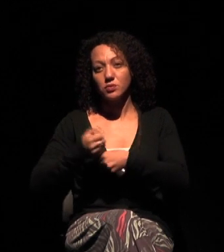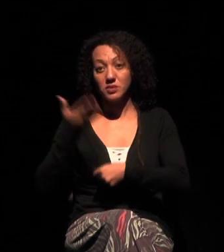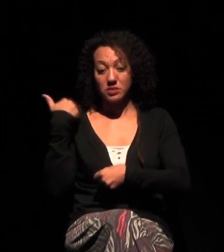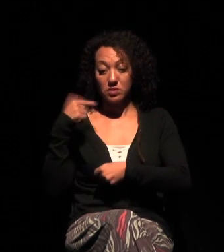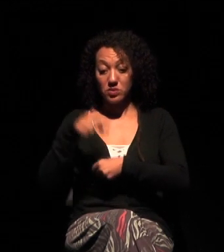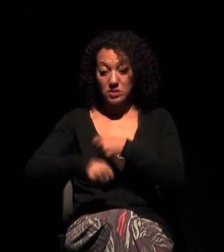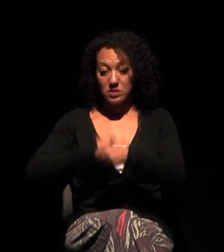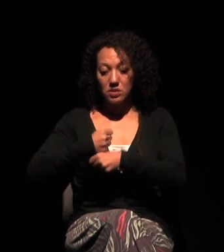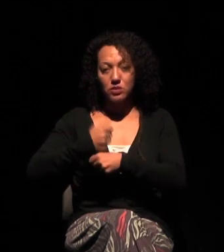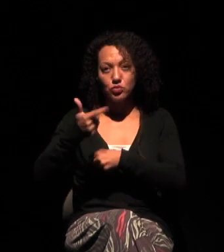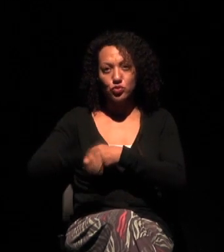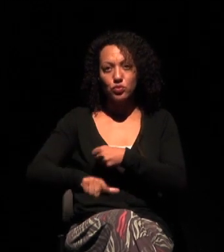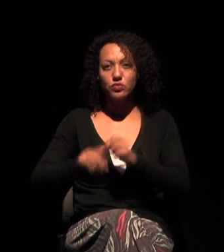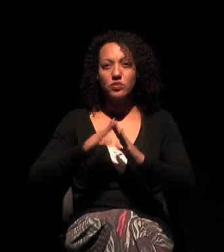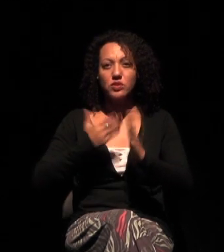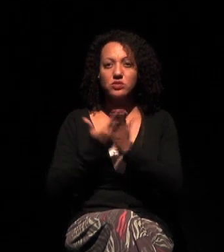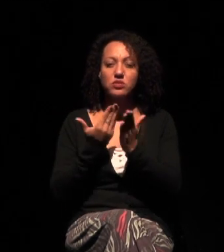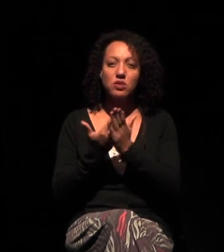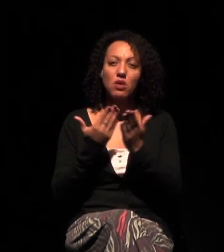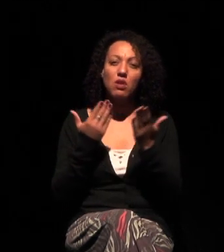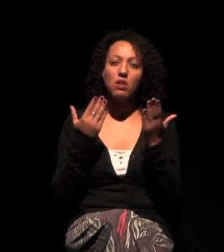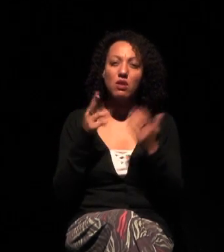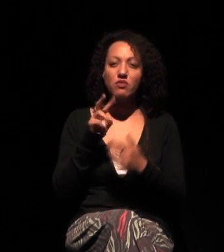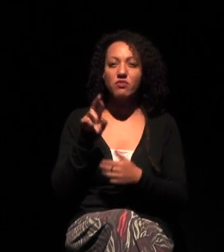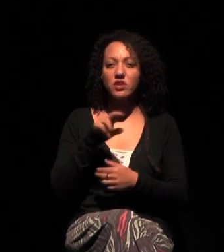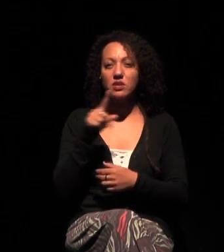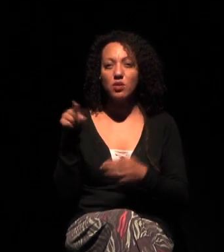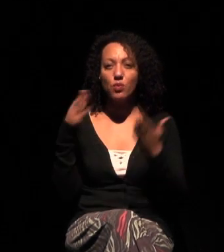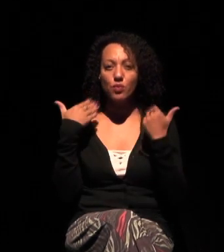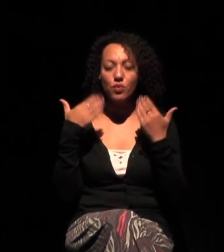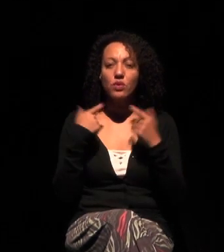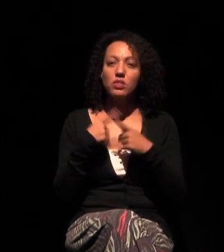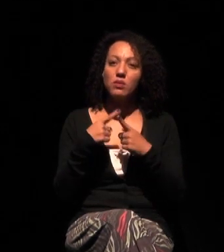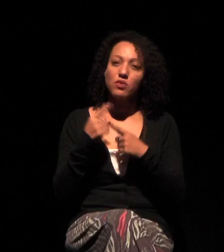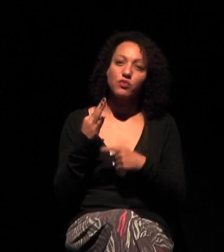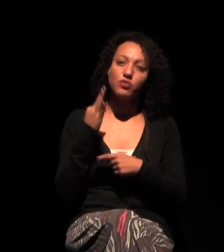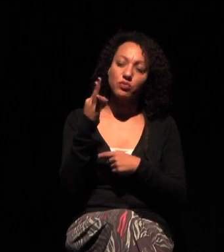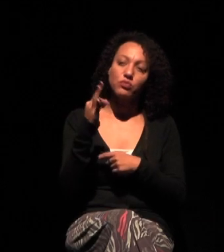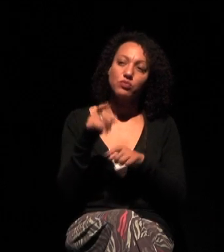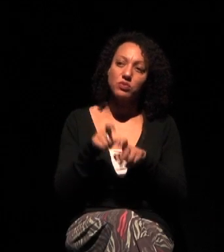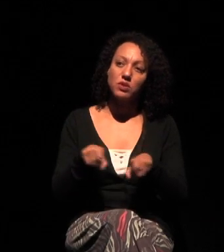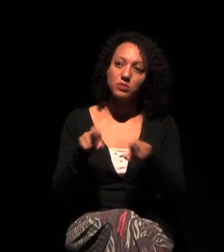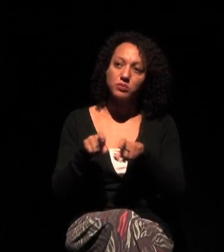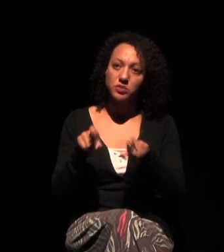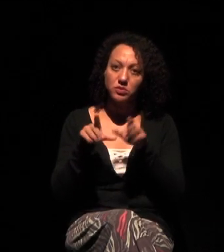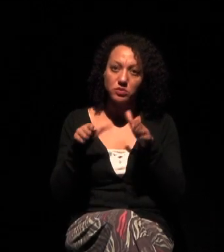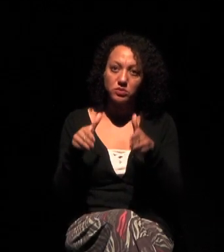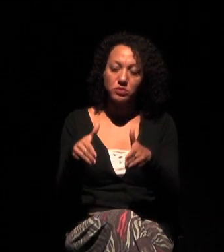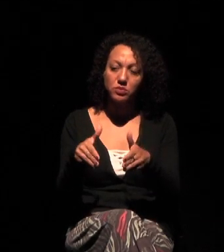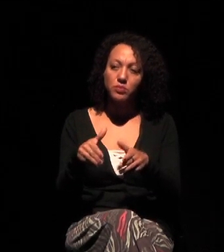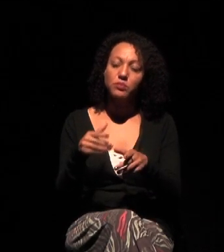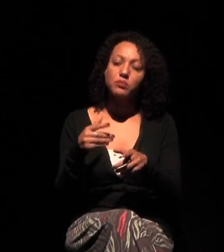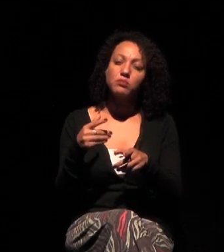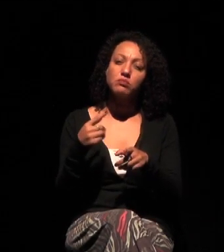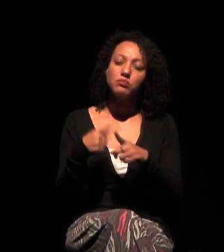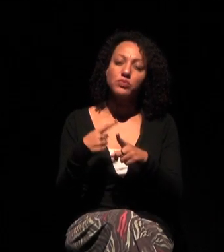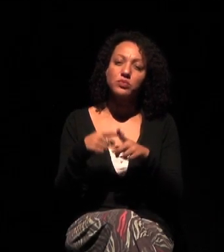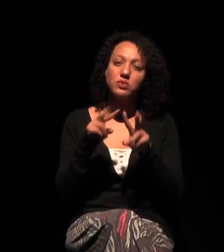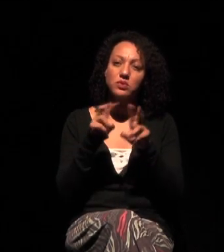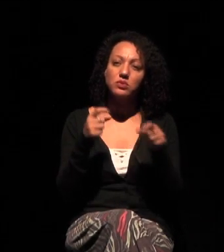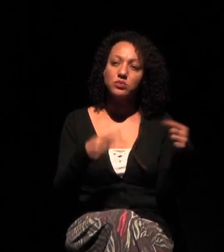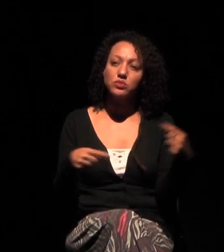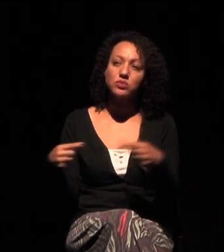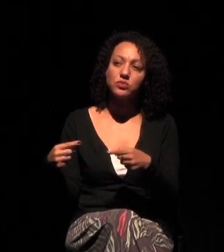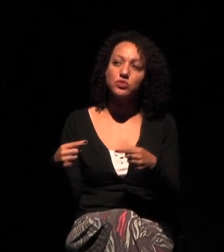este ano são as nossas escolas de verão temos em investir na área precisamente o futuro da computação para discutir questões de